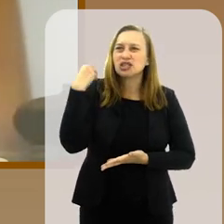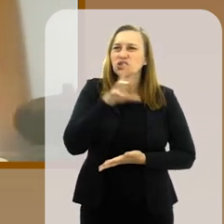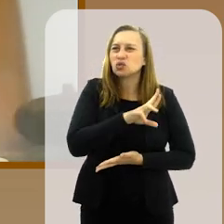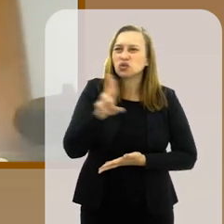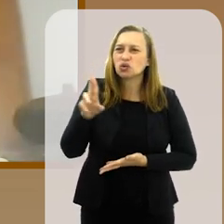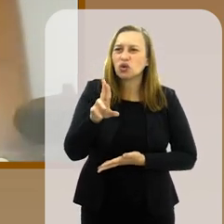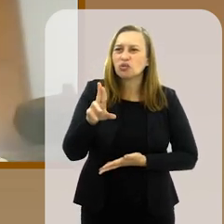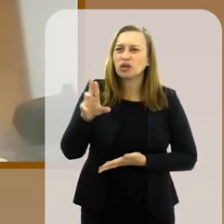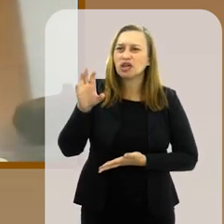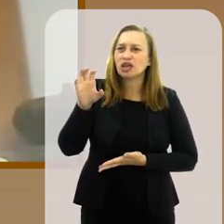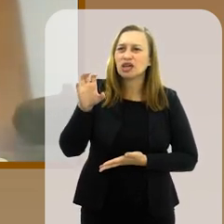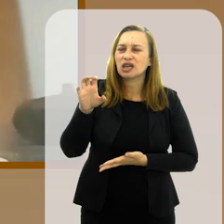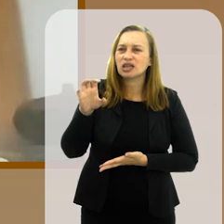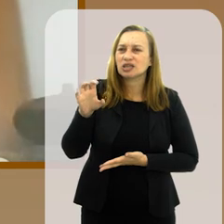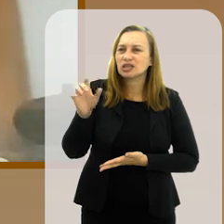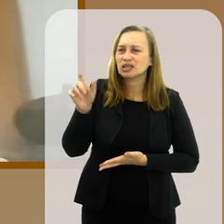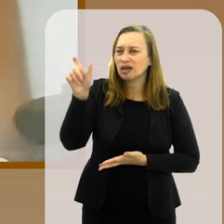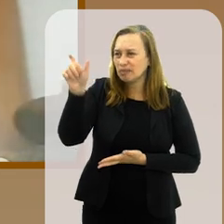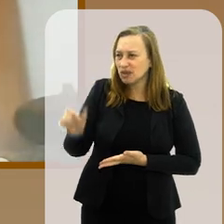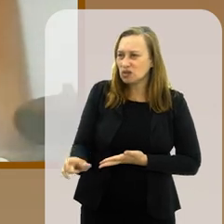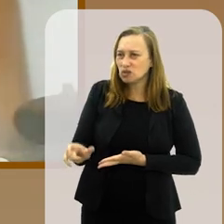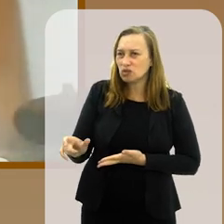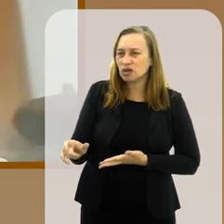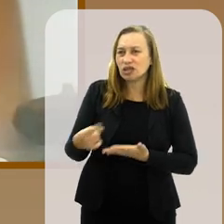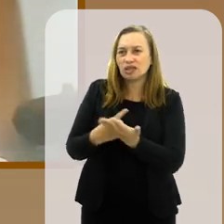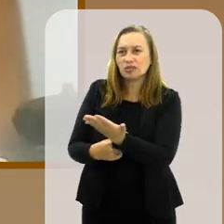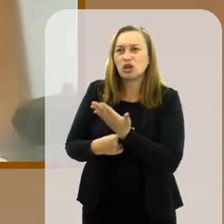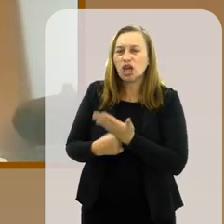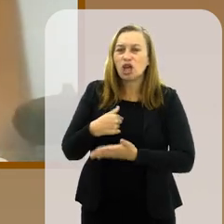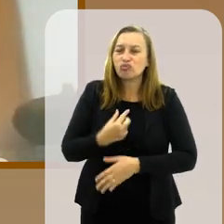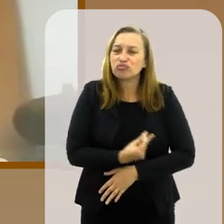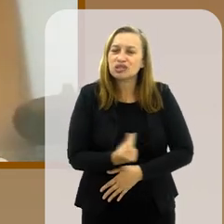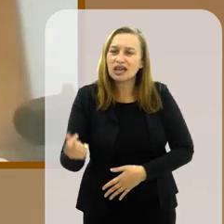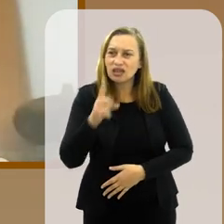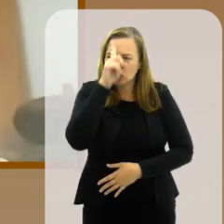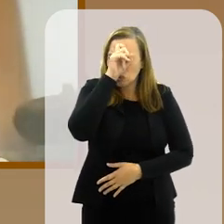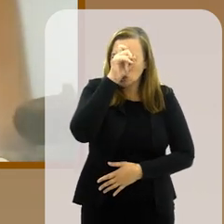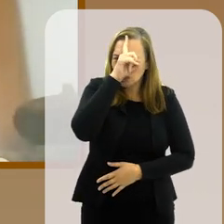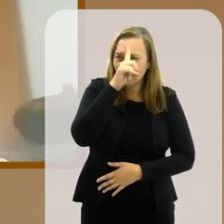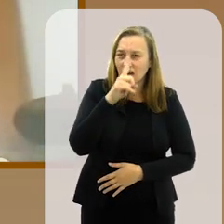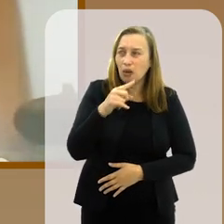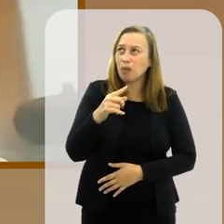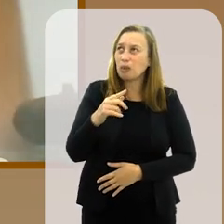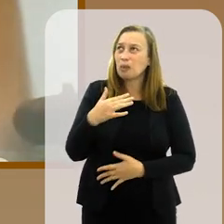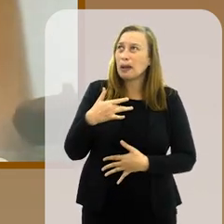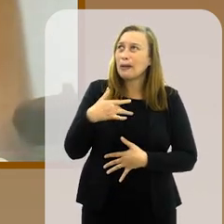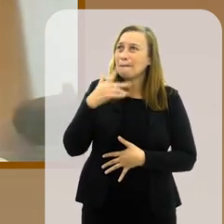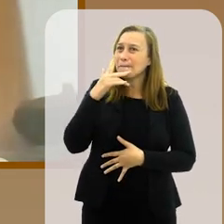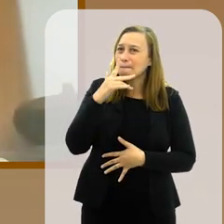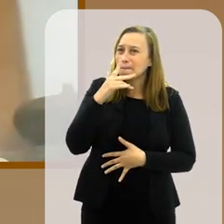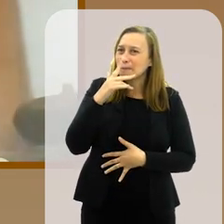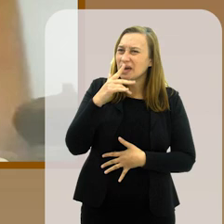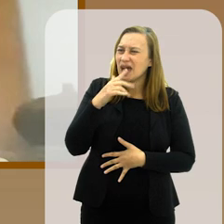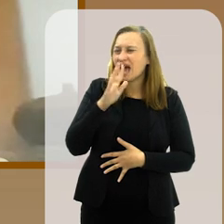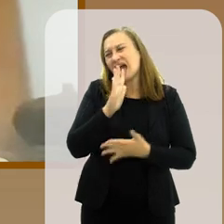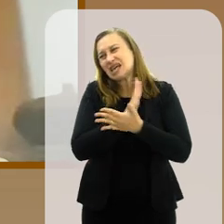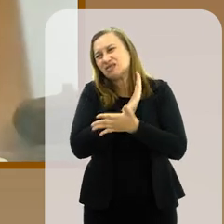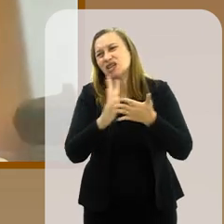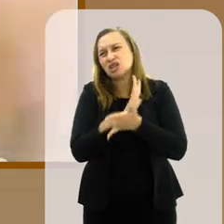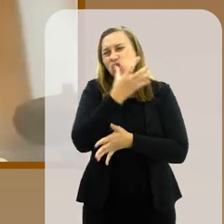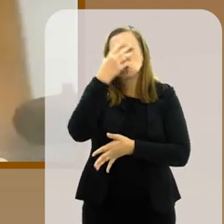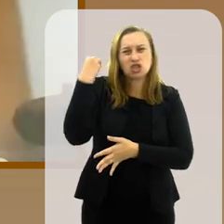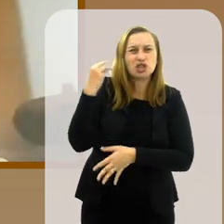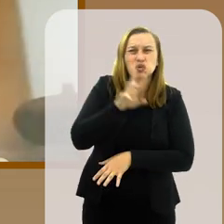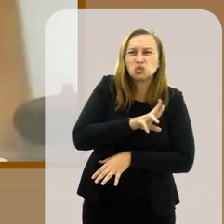Eu esqueci o nome do ilustrador, agora não vou poder dizer. Eu saí do hospital, pode ser impressão minha, mas às vezes eu esqueço